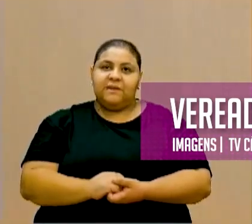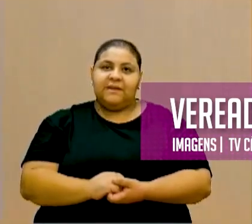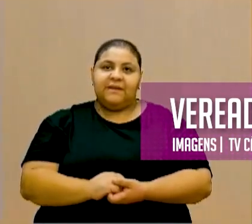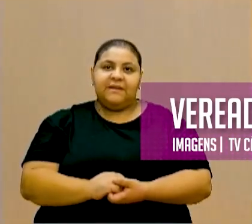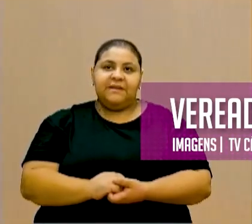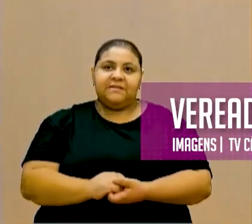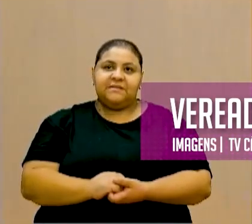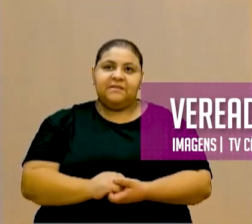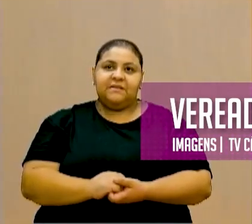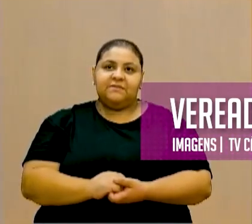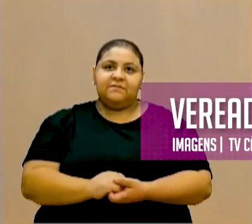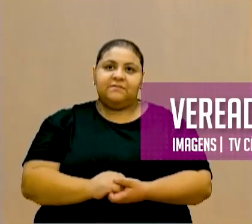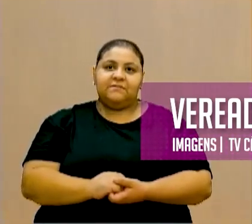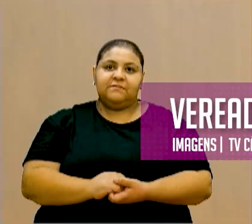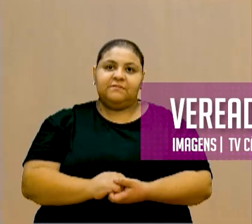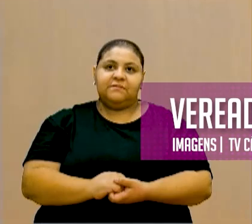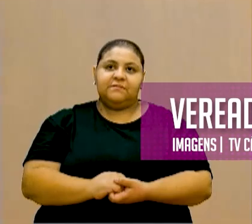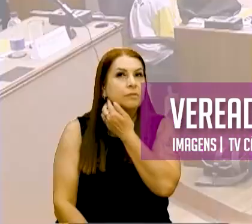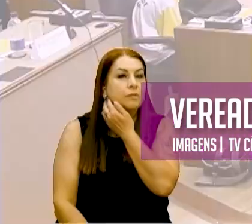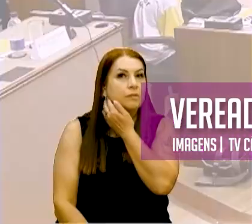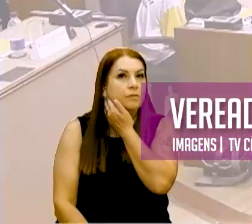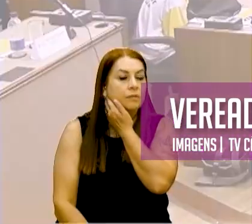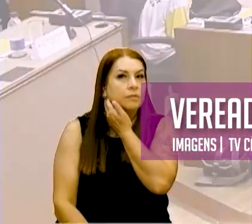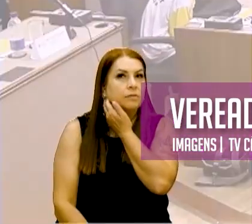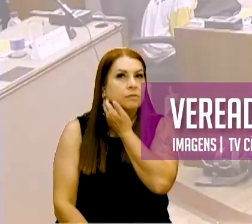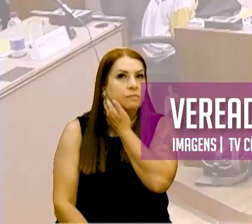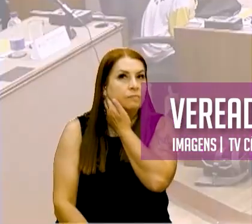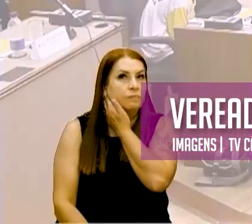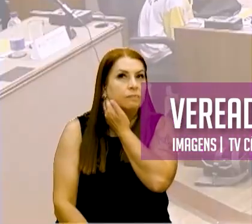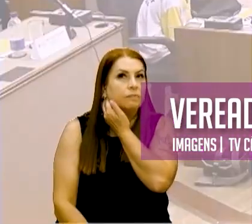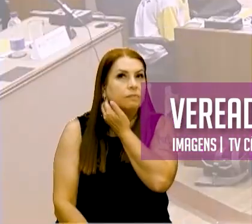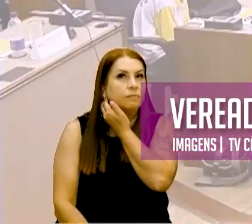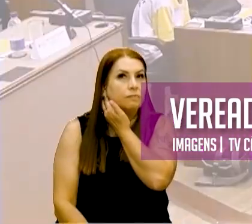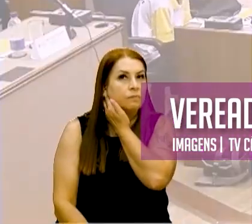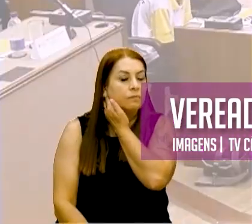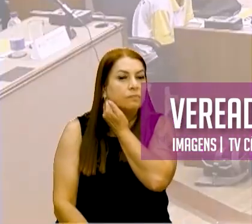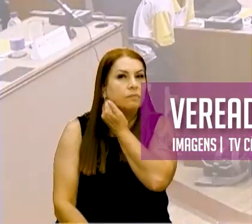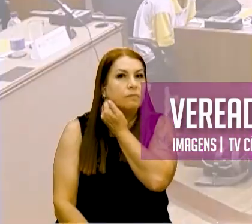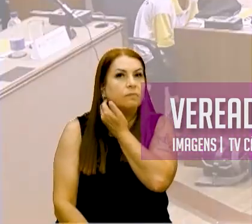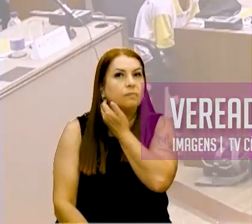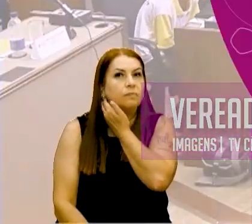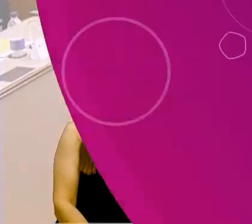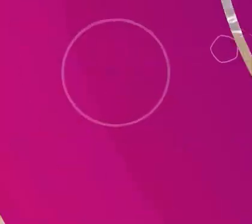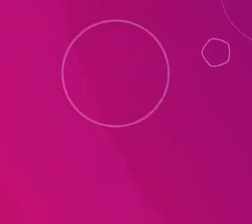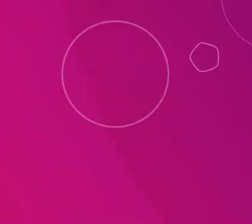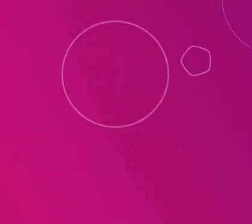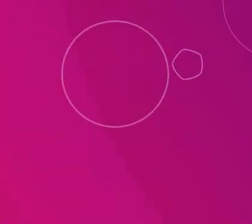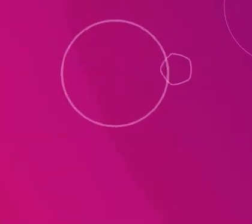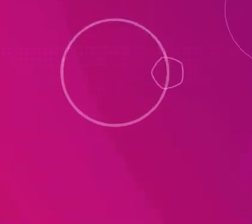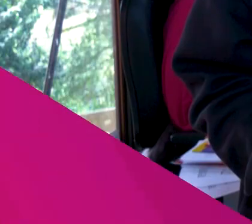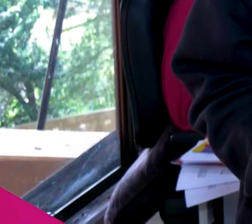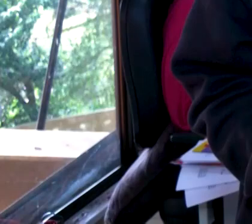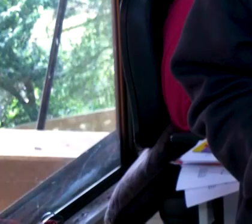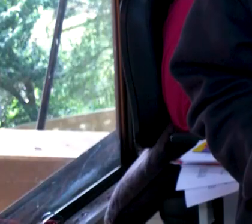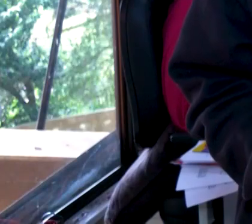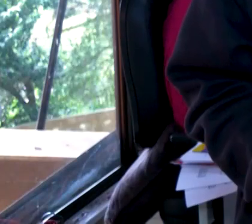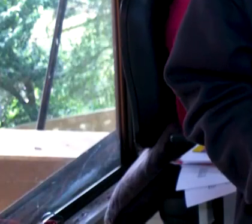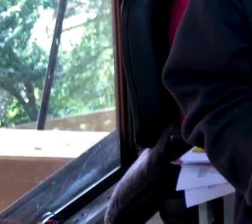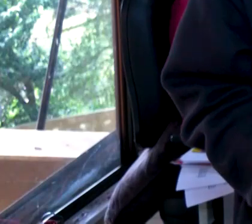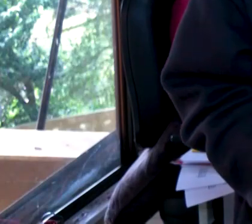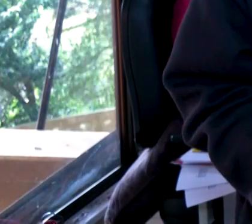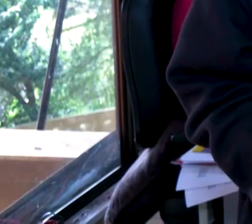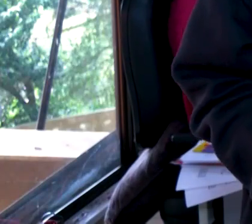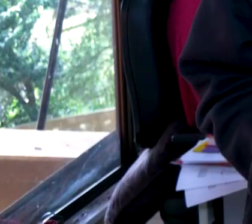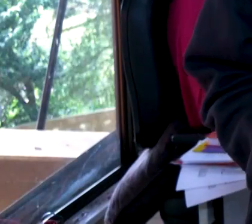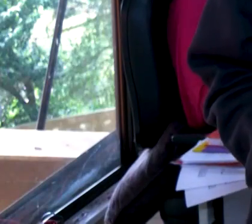funções e atividades da rotina dos vereadores. As inscrições podem ser feitas até o dia 31 de março pelo QR Code. Uma oportunidade super